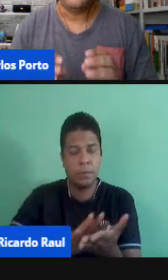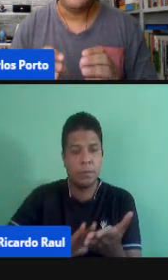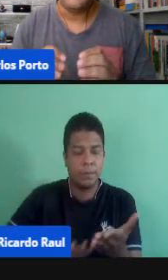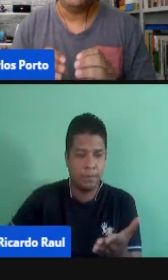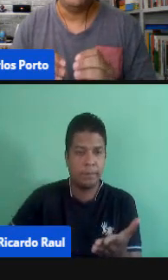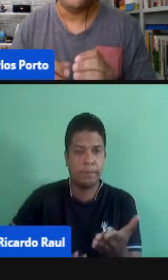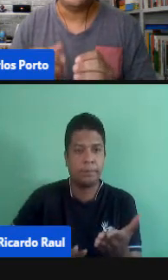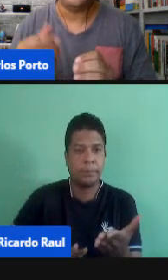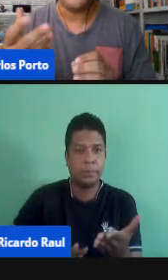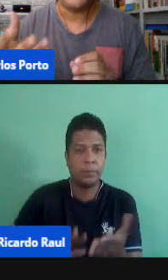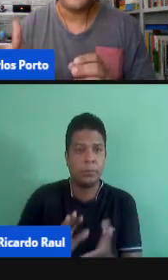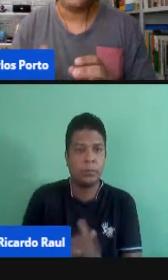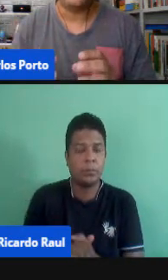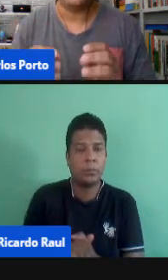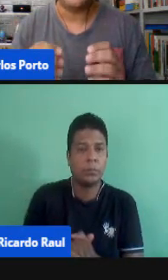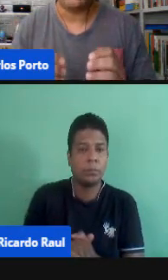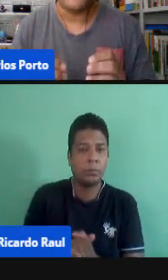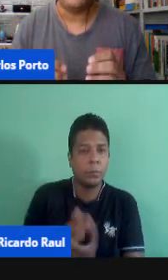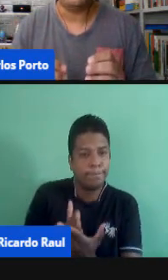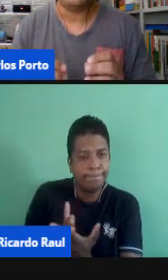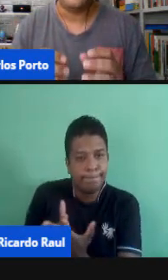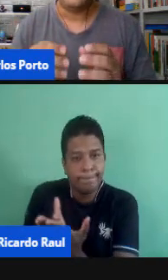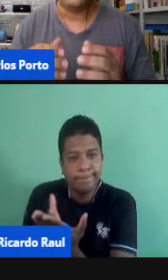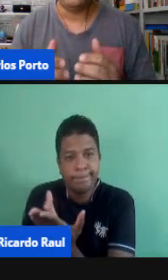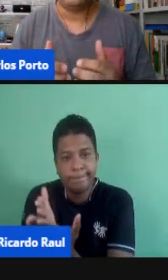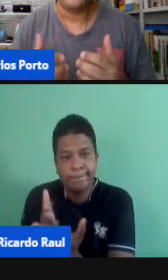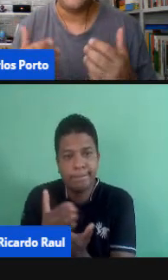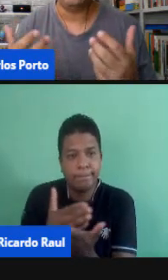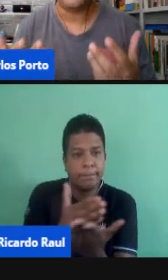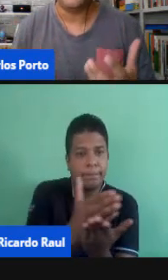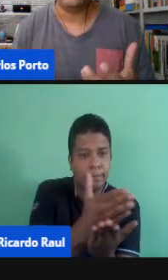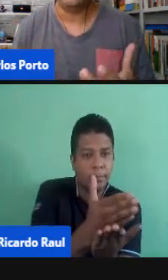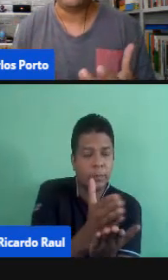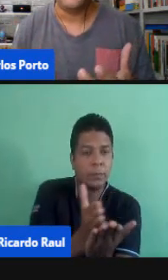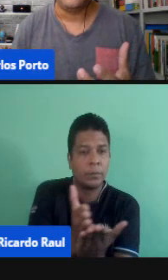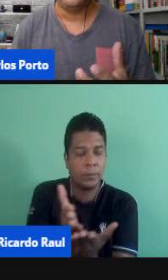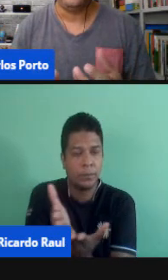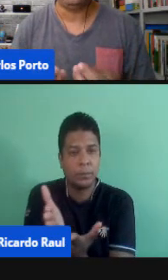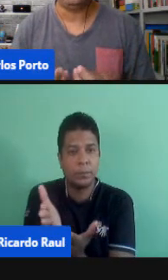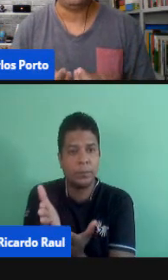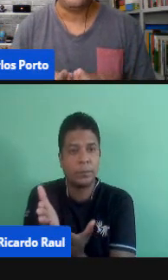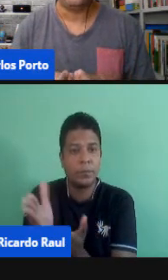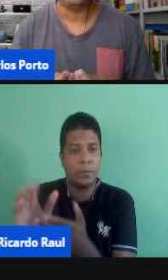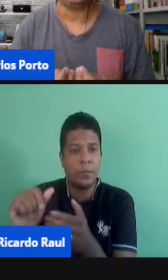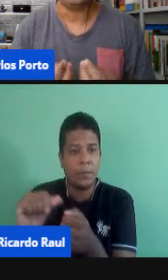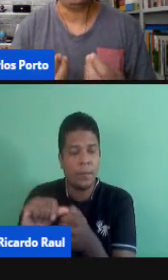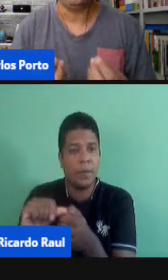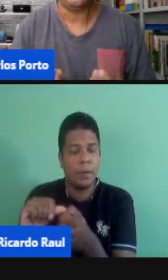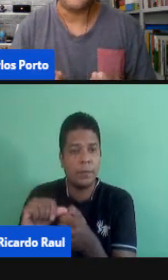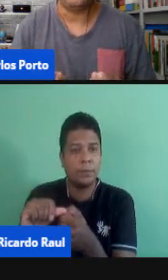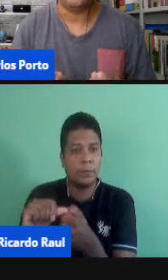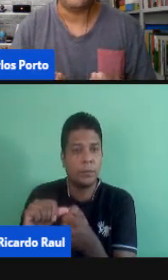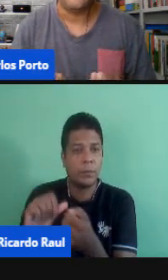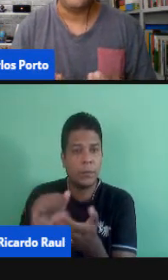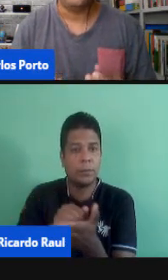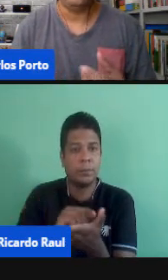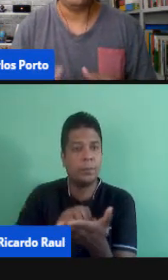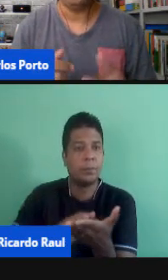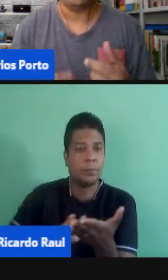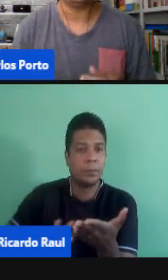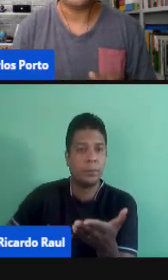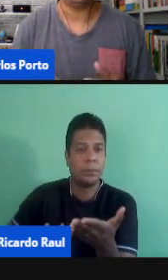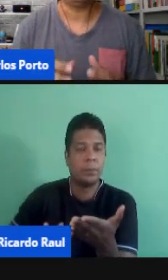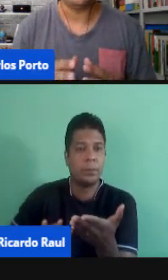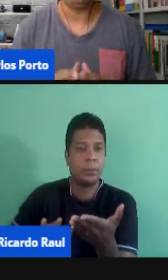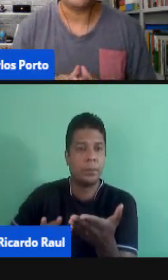seja, ele norteará os trabalhos que nós realizaremos nessas atividades, que